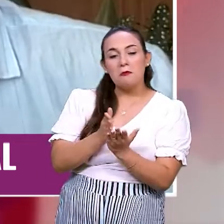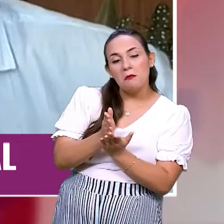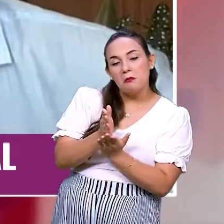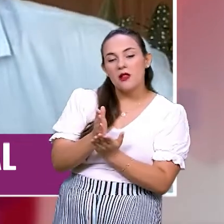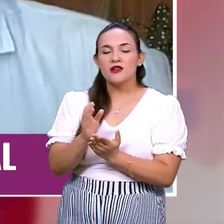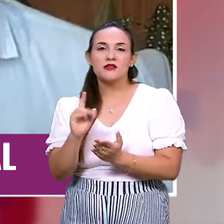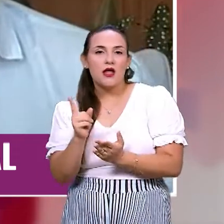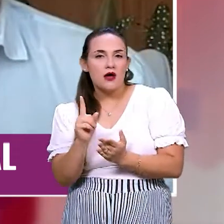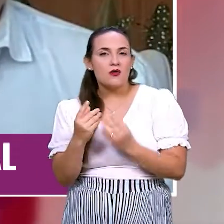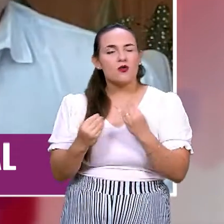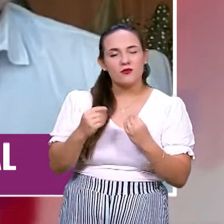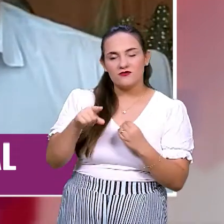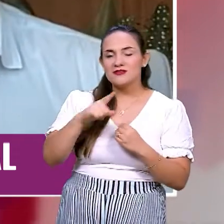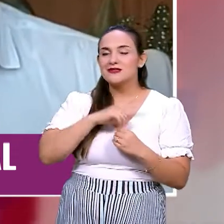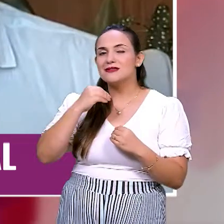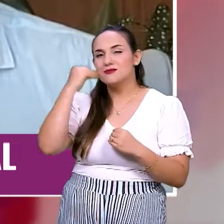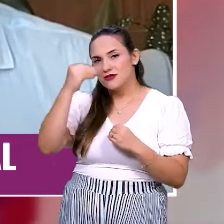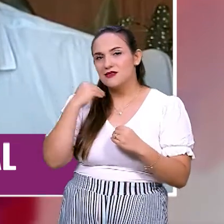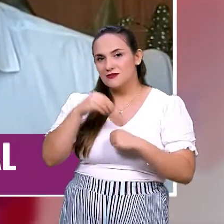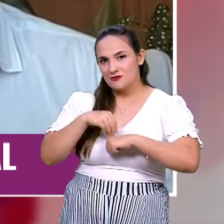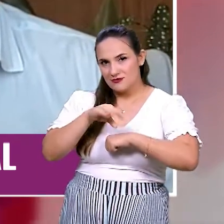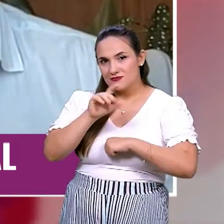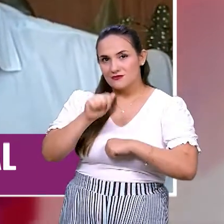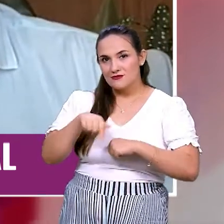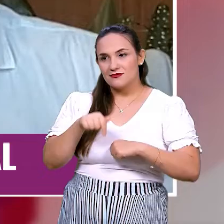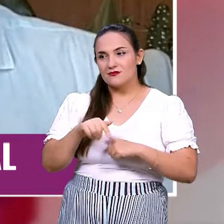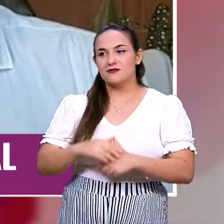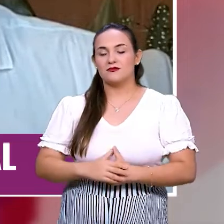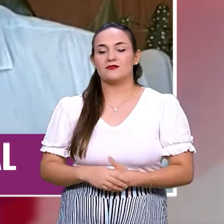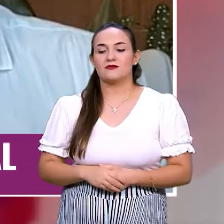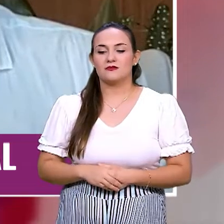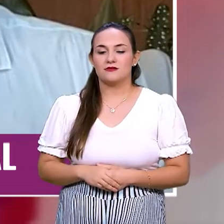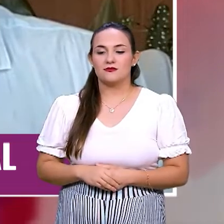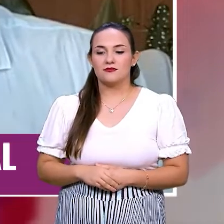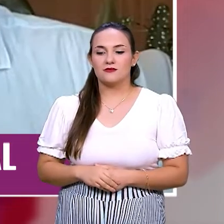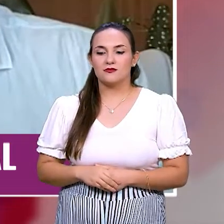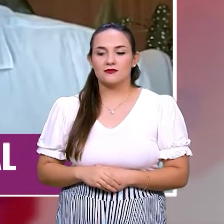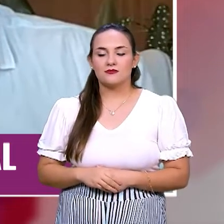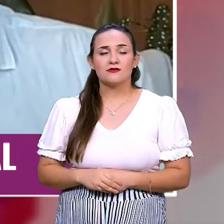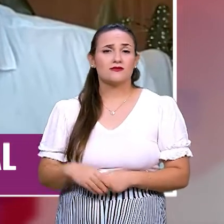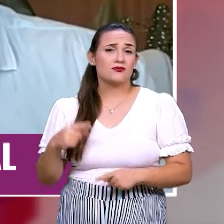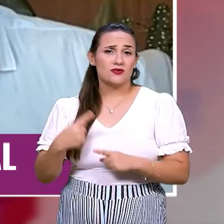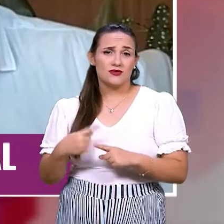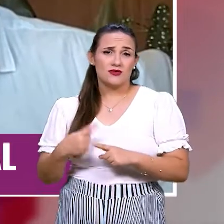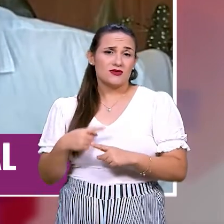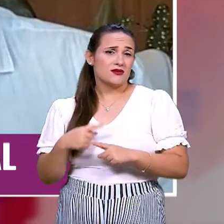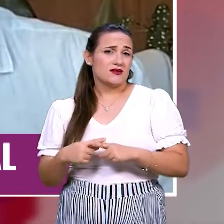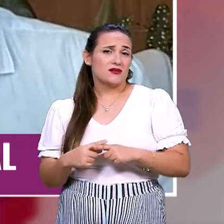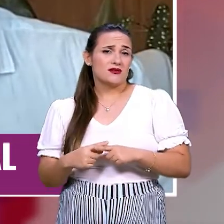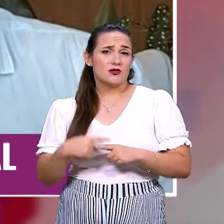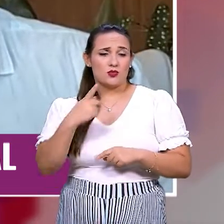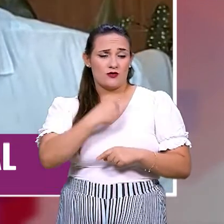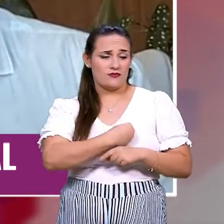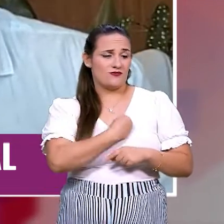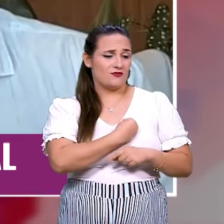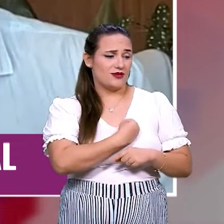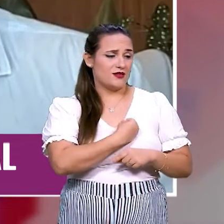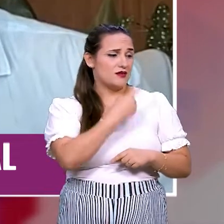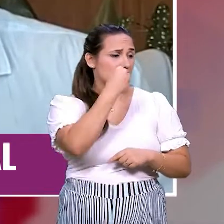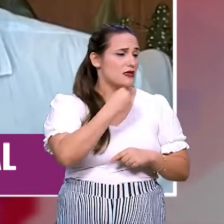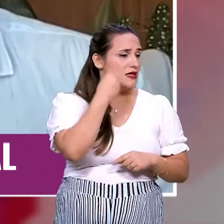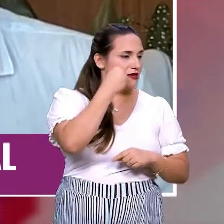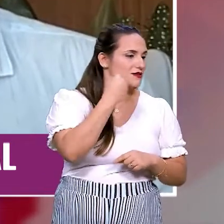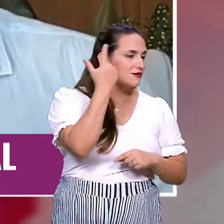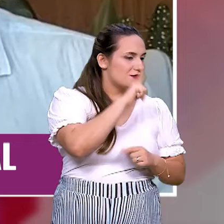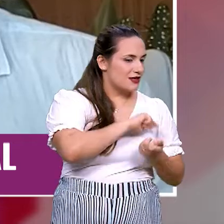foi? Assim, tem alguma experiência interessante para compartilhar aqui com a gente? Porque eu acredito que você acabe levando para a sua vida muito daquilo que